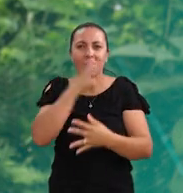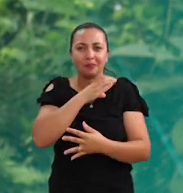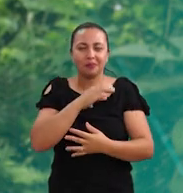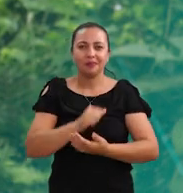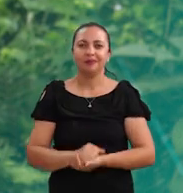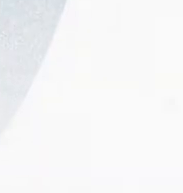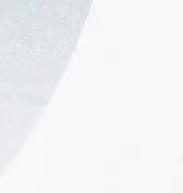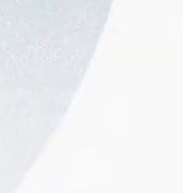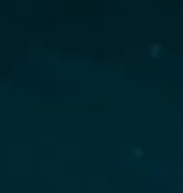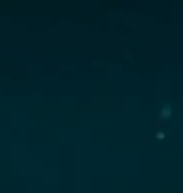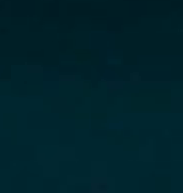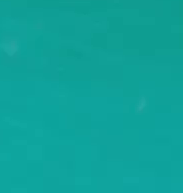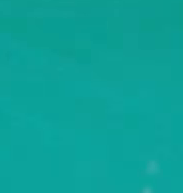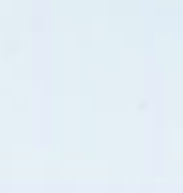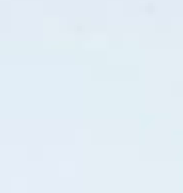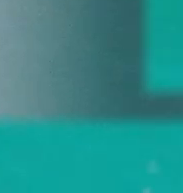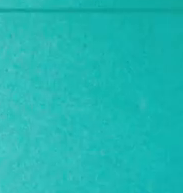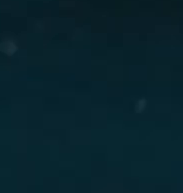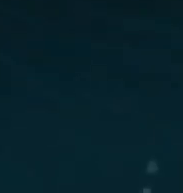É rapidinho.